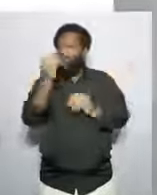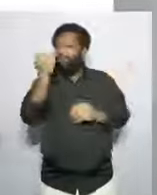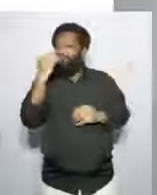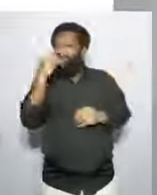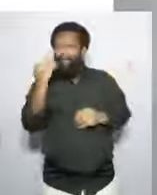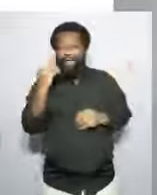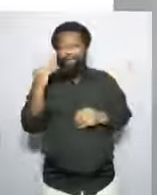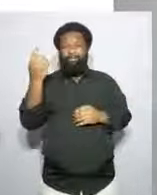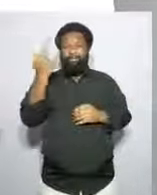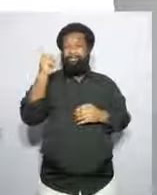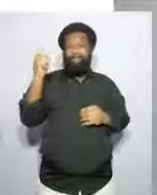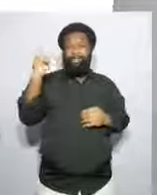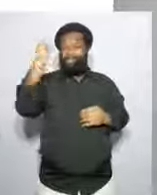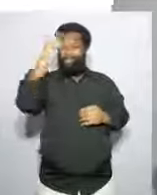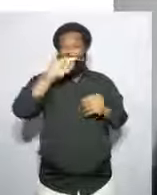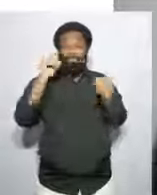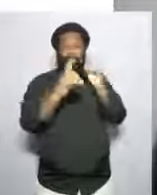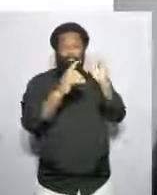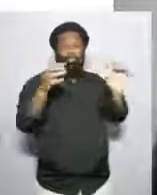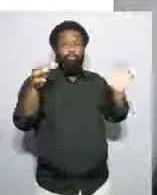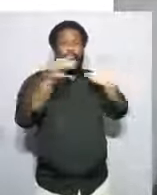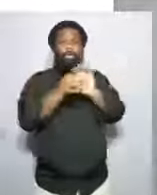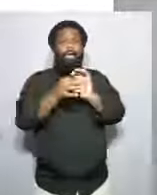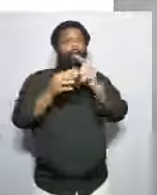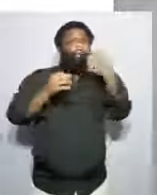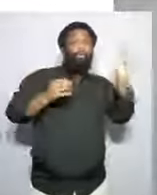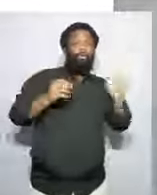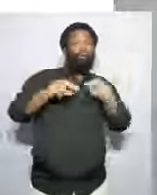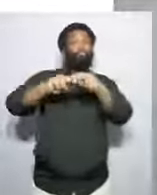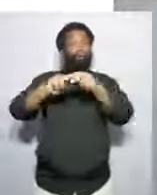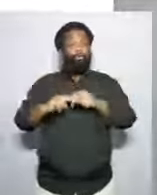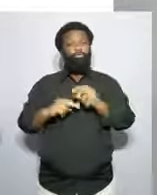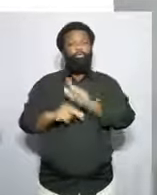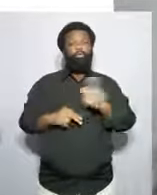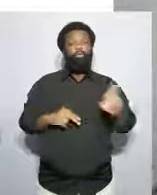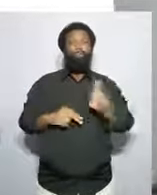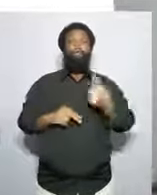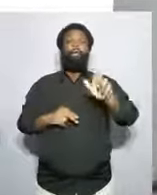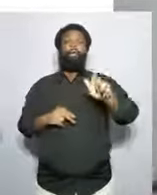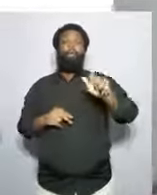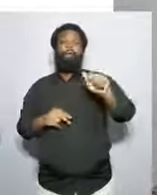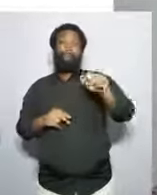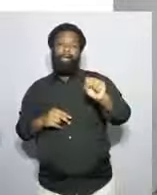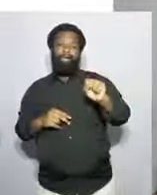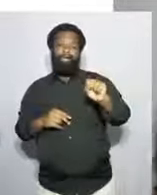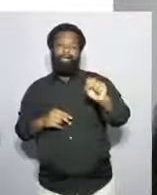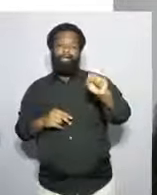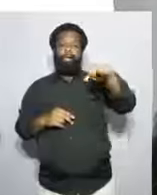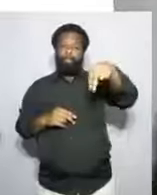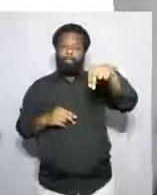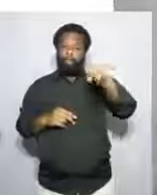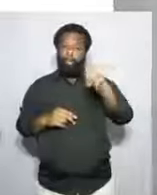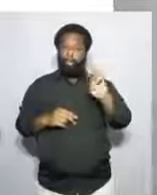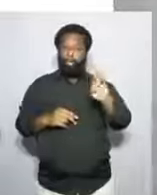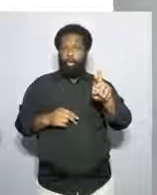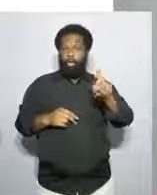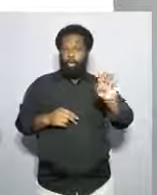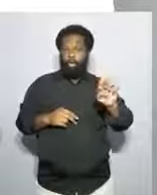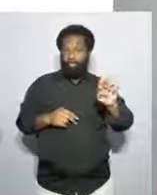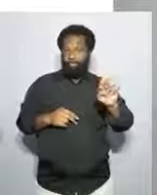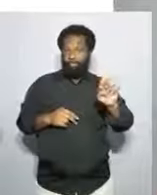uma baixa reatividade, por isso ele é chamado dessa forma, gases, eles são chamados assim, gases